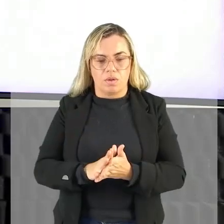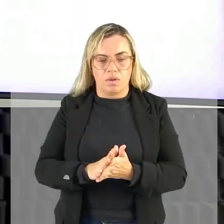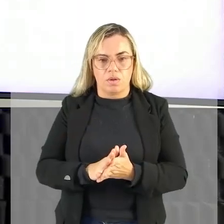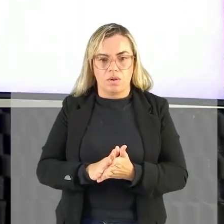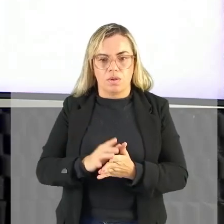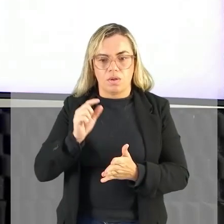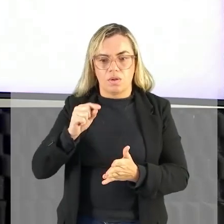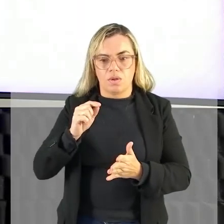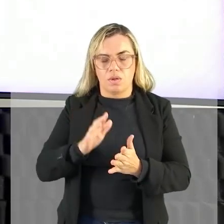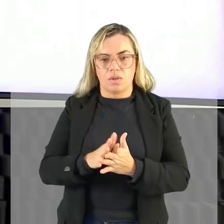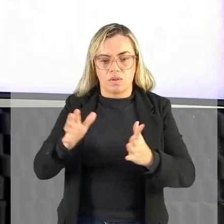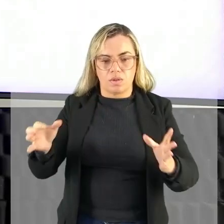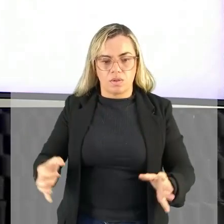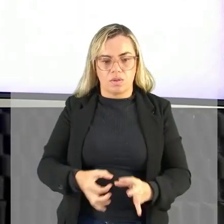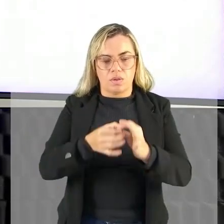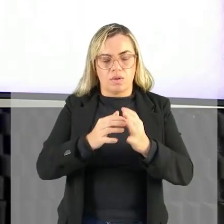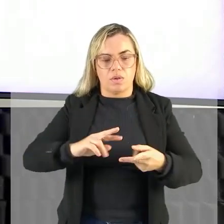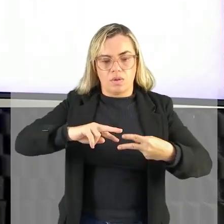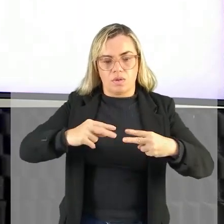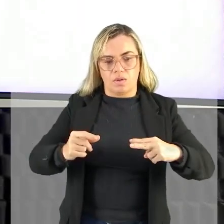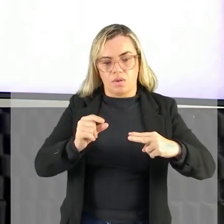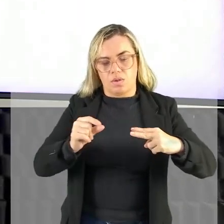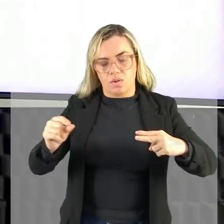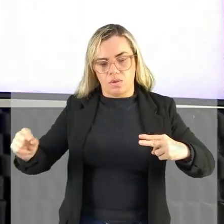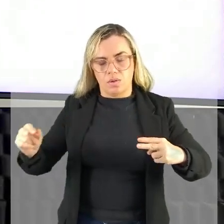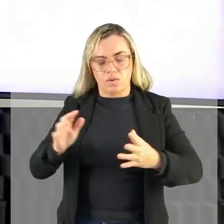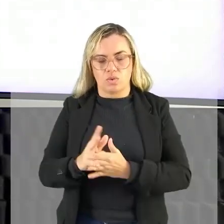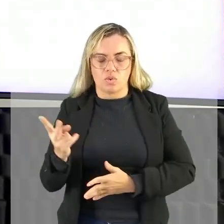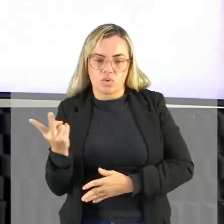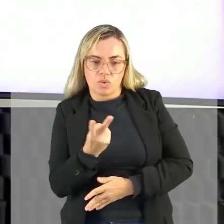os genes, tanto de um quanto do outro,